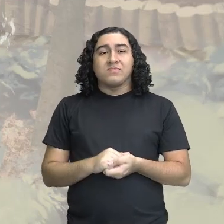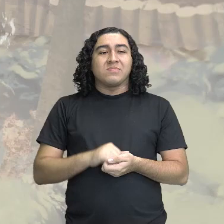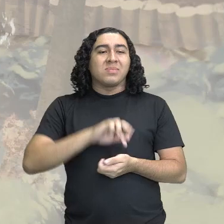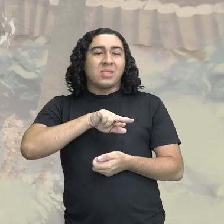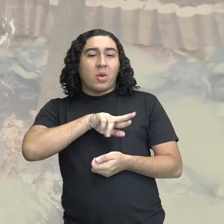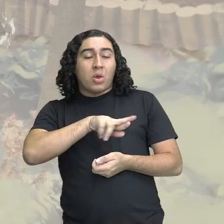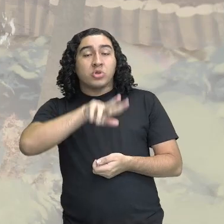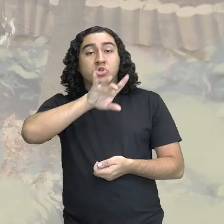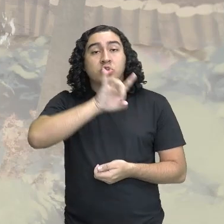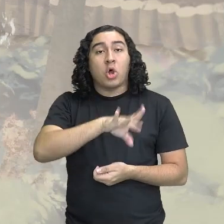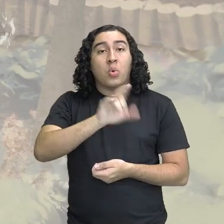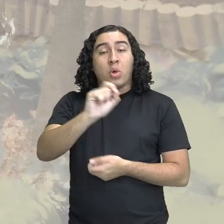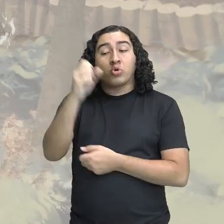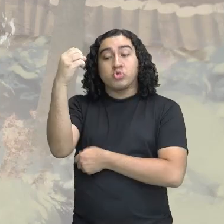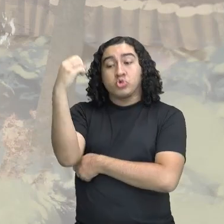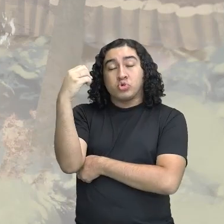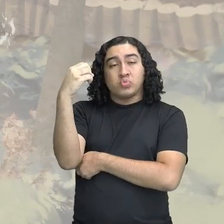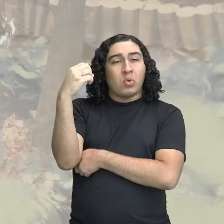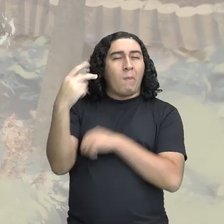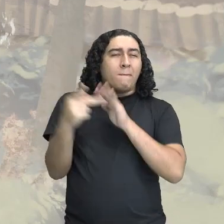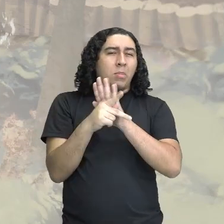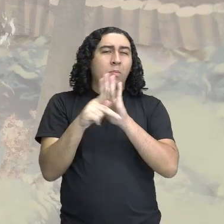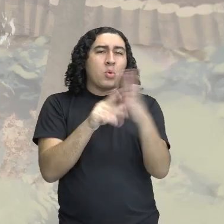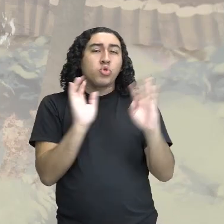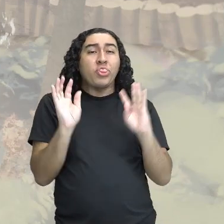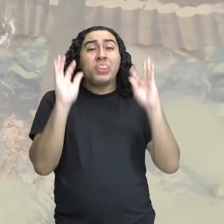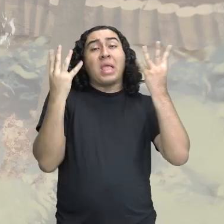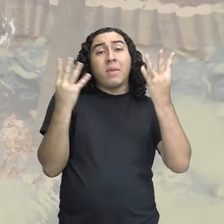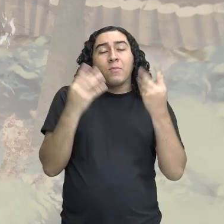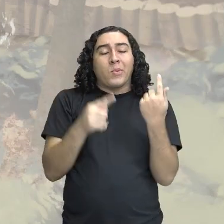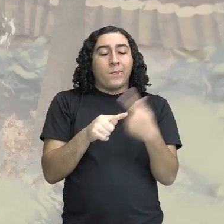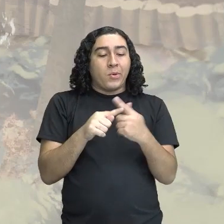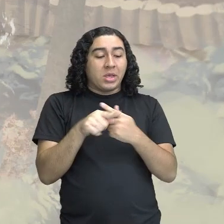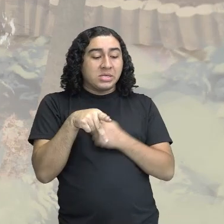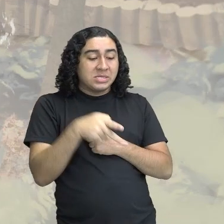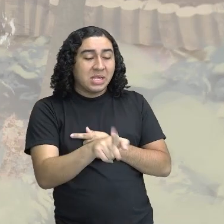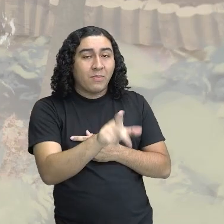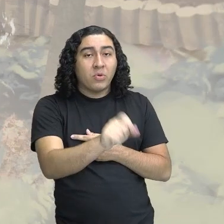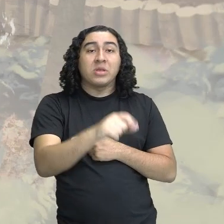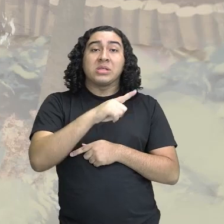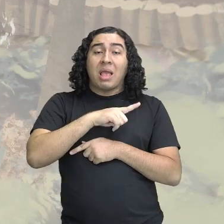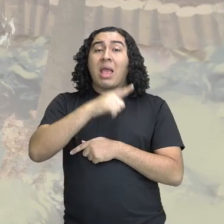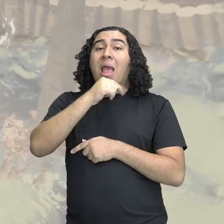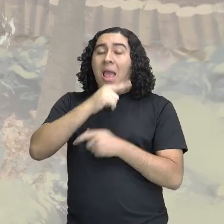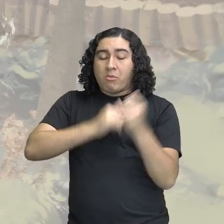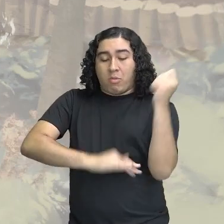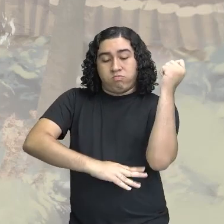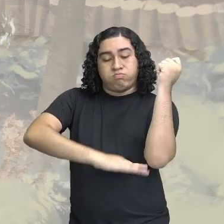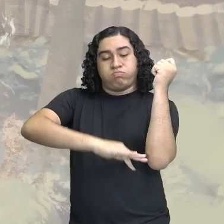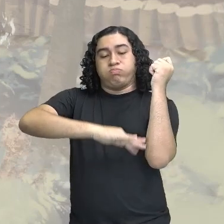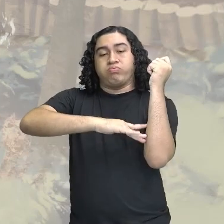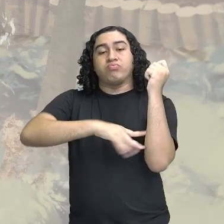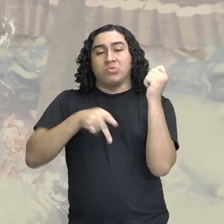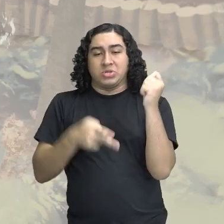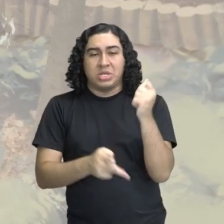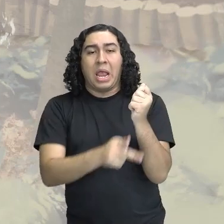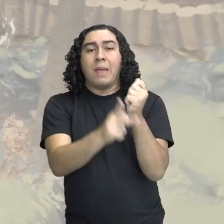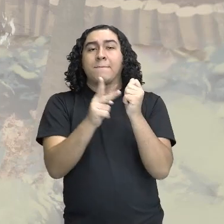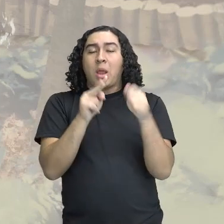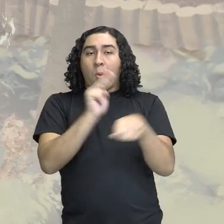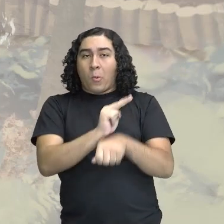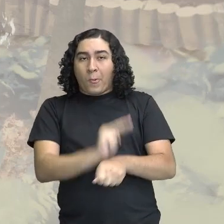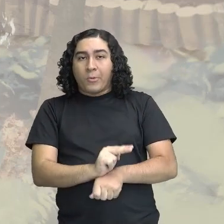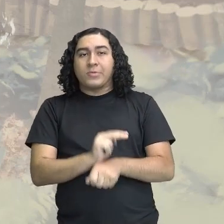do sol, das estações do ano, porque está sempre ali hidratado, está sempre ali